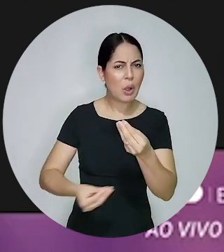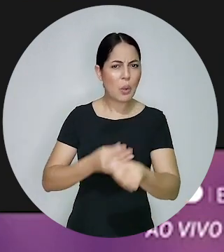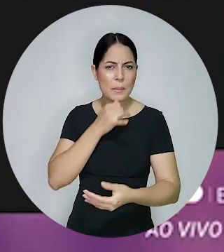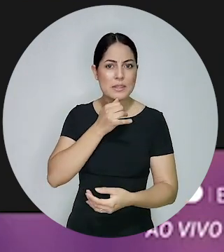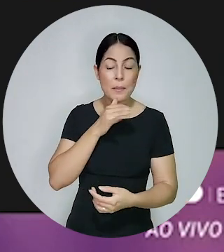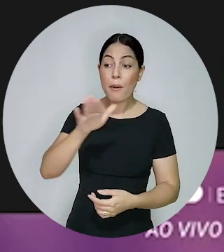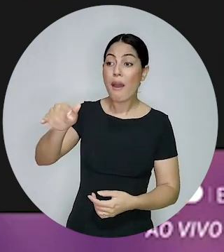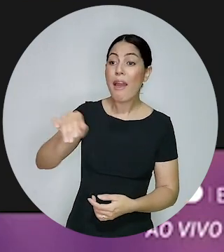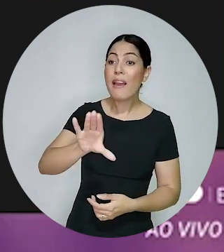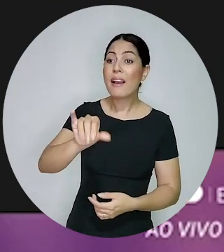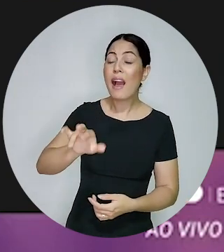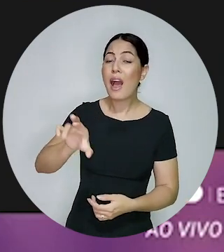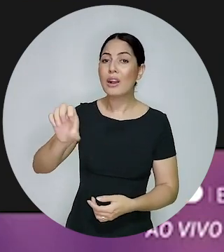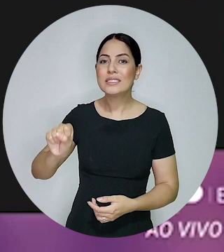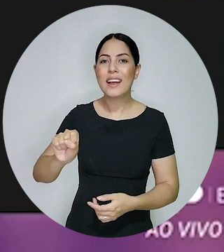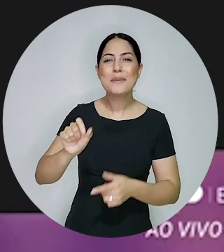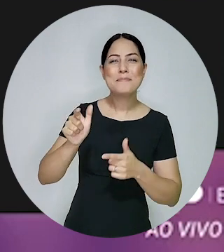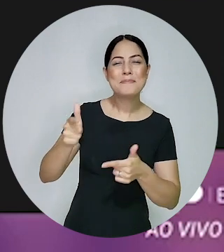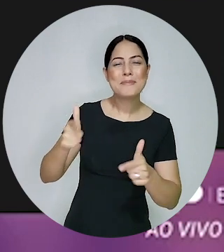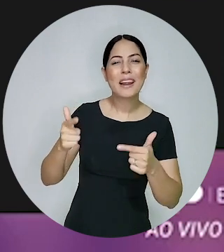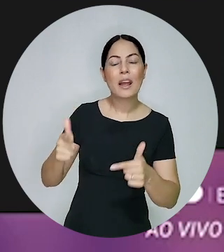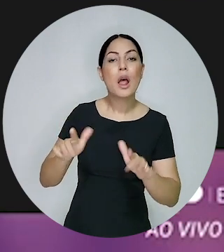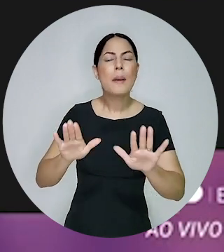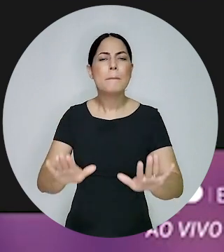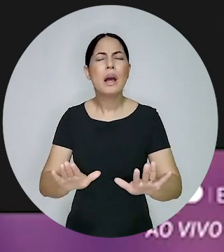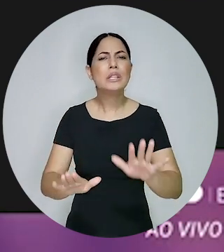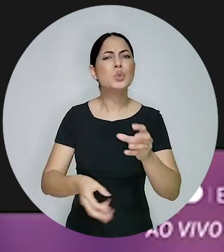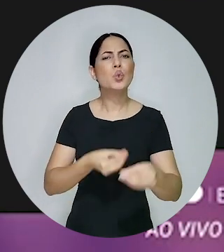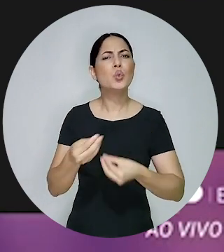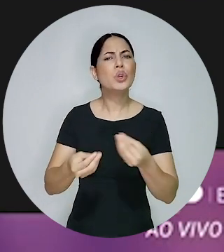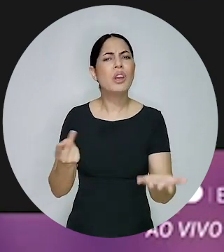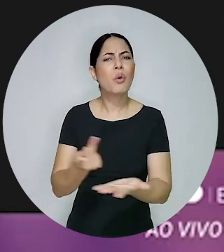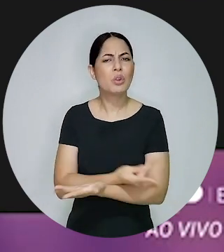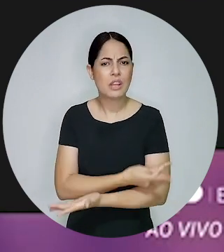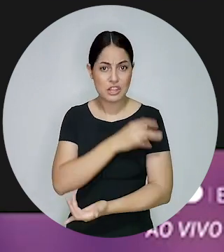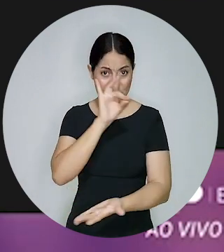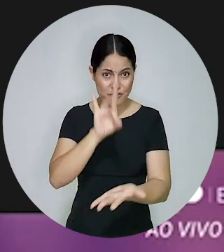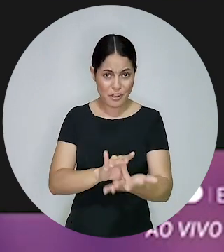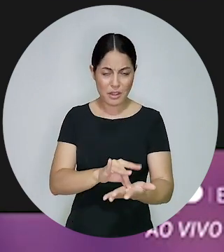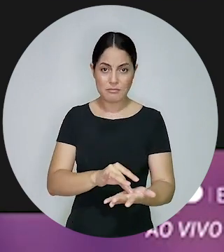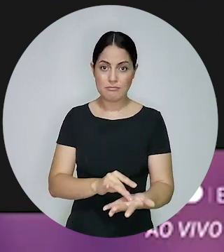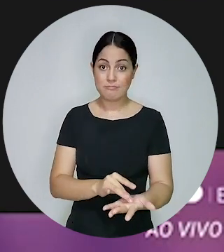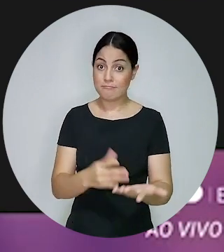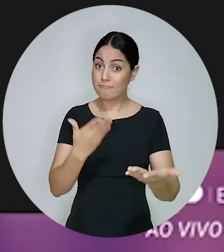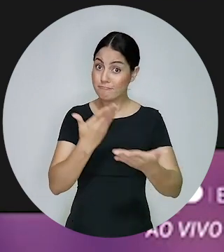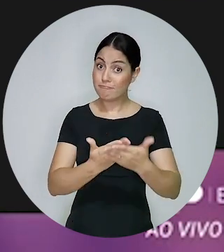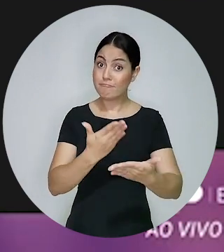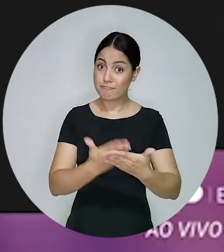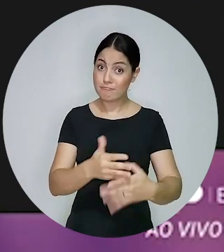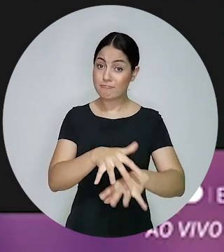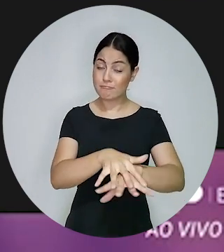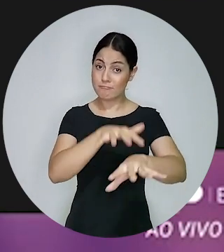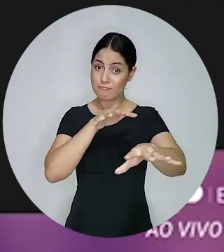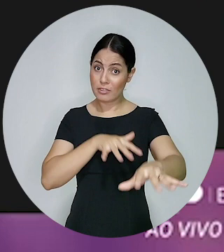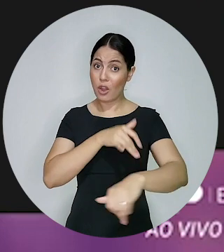aí? Carlos, se estiver, fale alguma coisa. E assim por diante. Ou seja, o que acontece? As aulas online